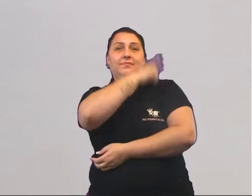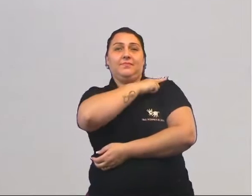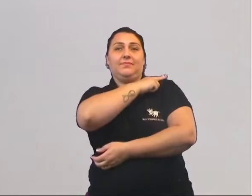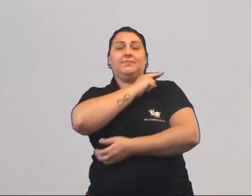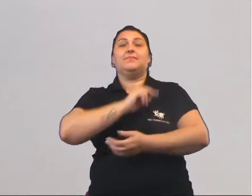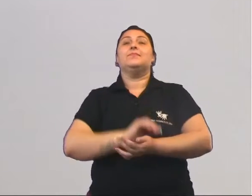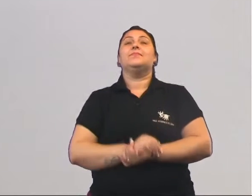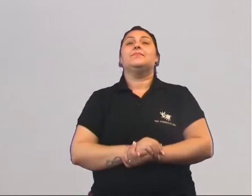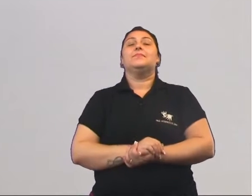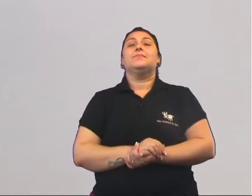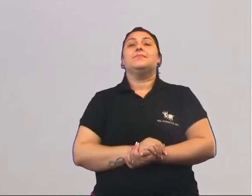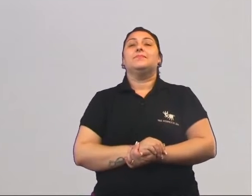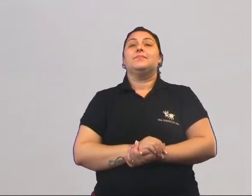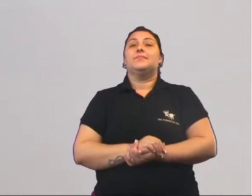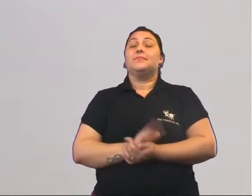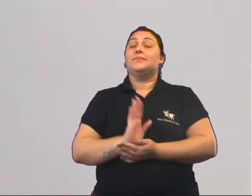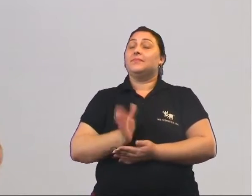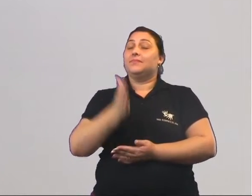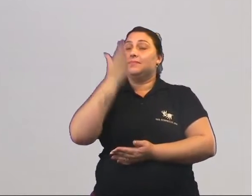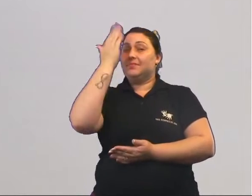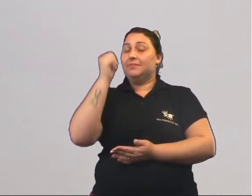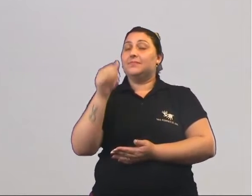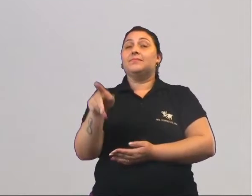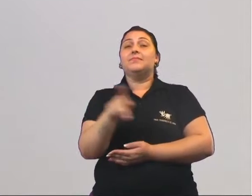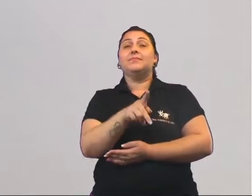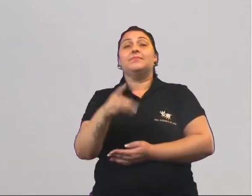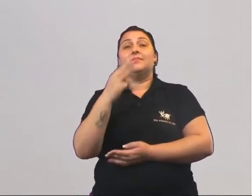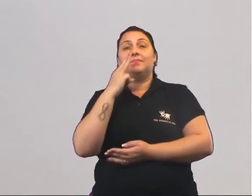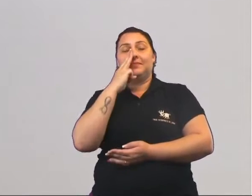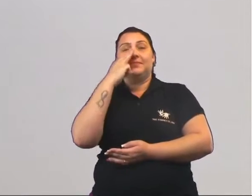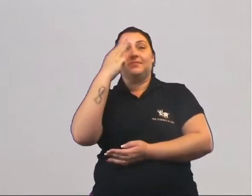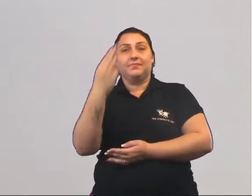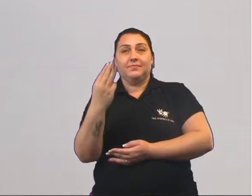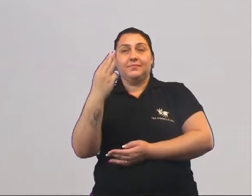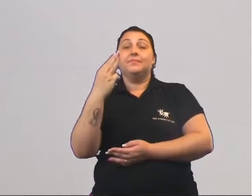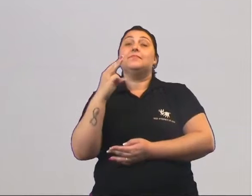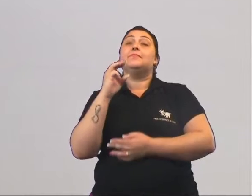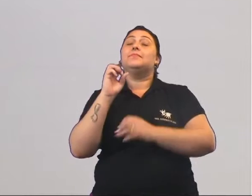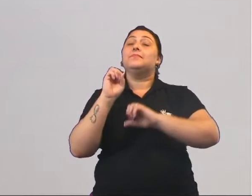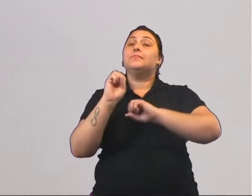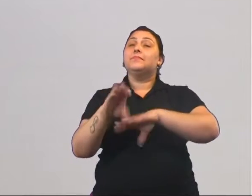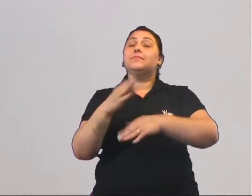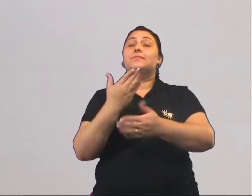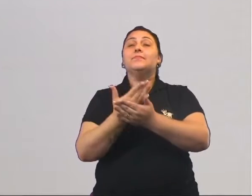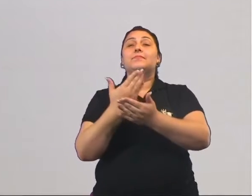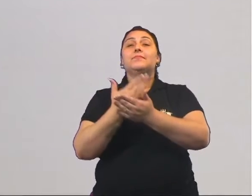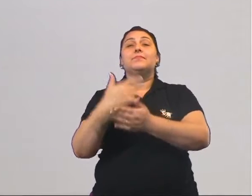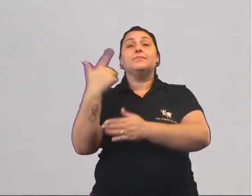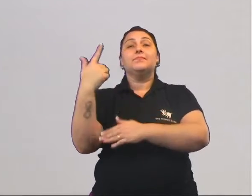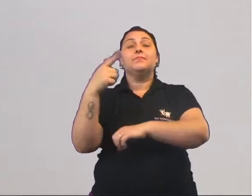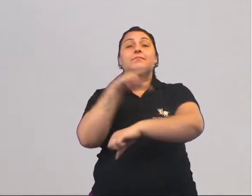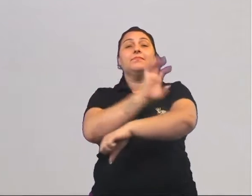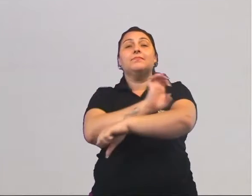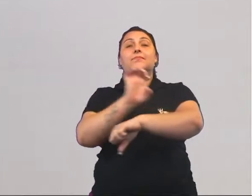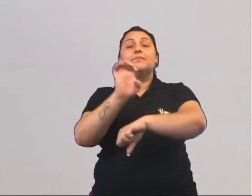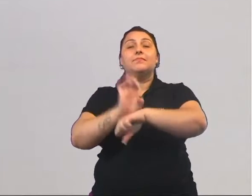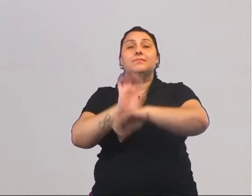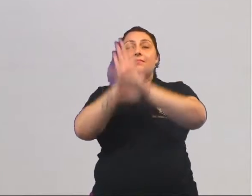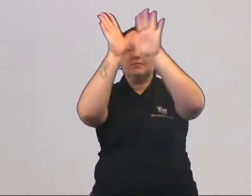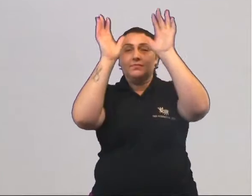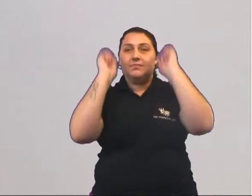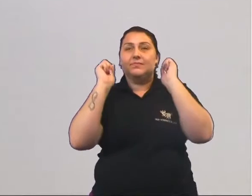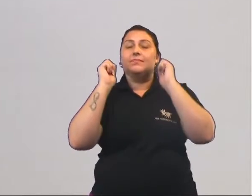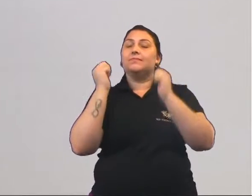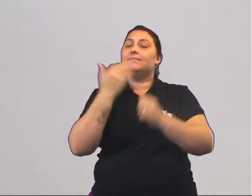do ensino médio. Como vocês já sabem, eu sou a professora Miriam Lira, ministro aula de geografia na rede estadual do estado do